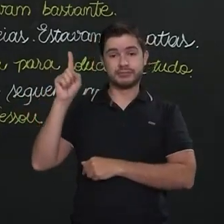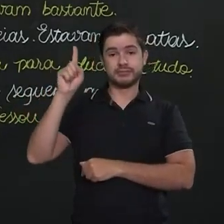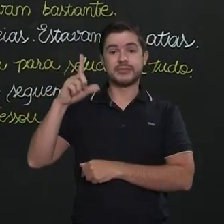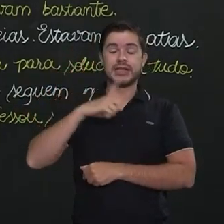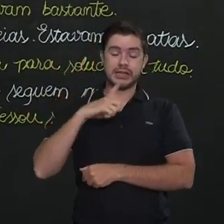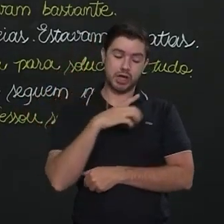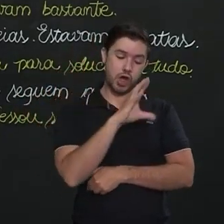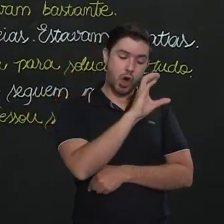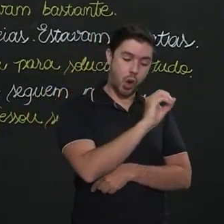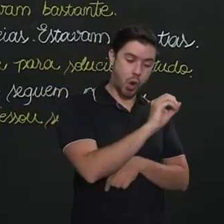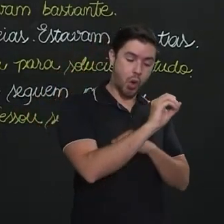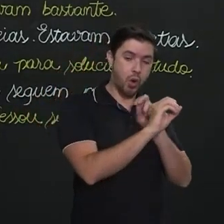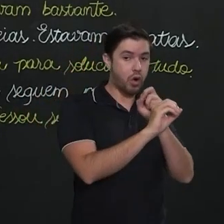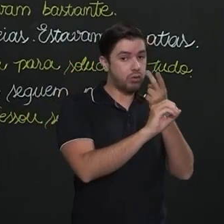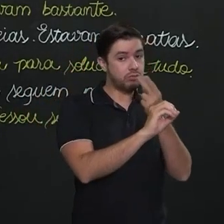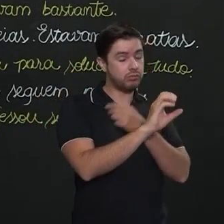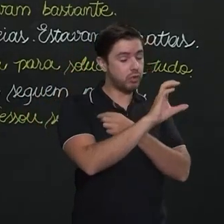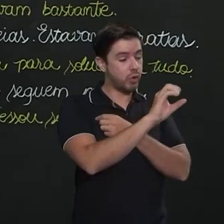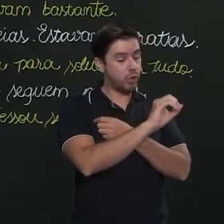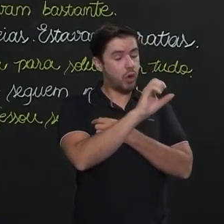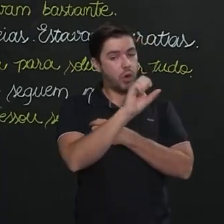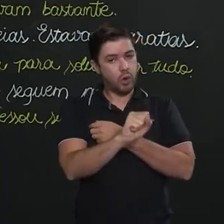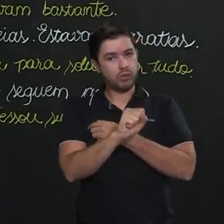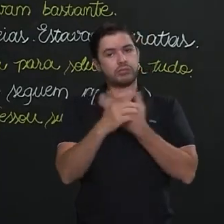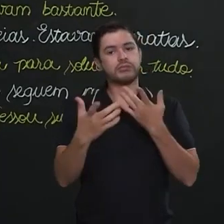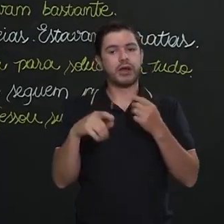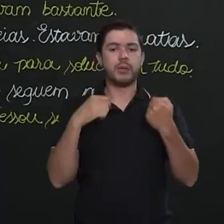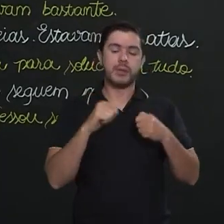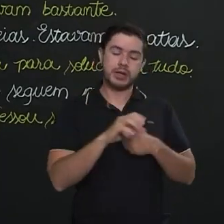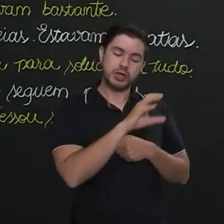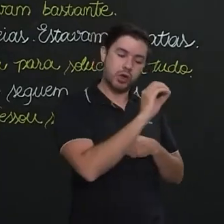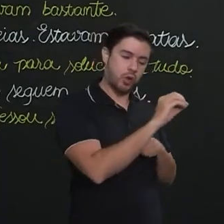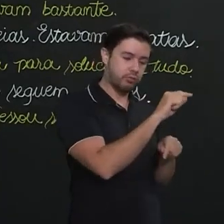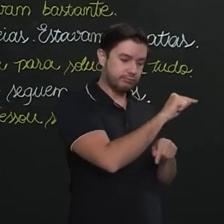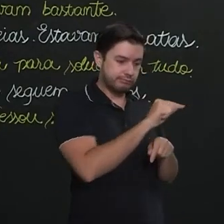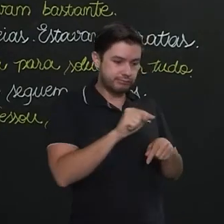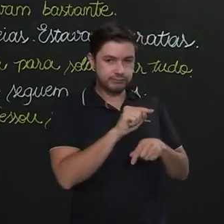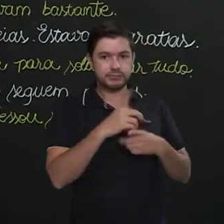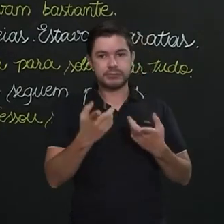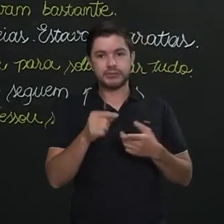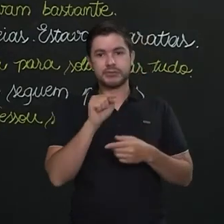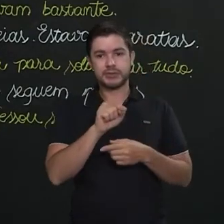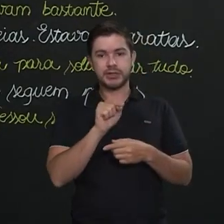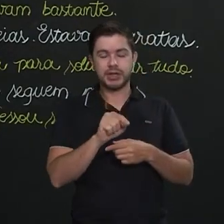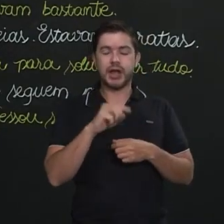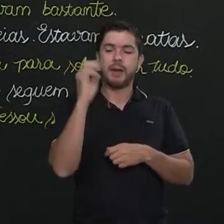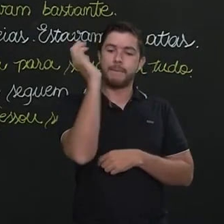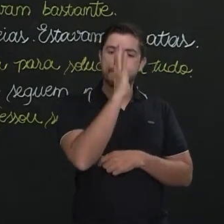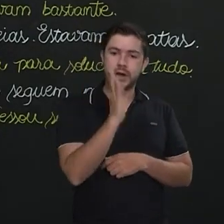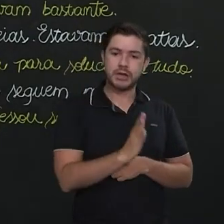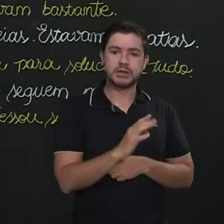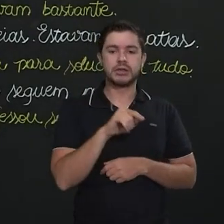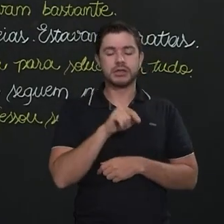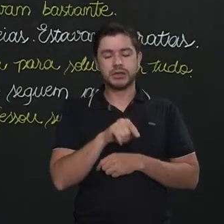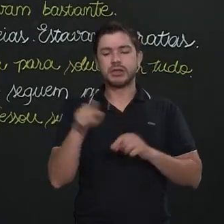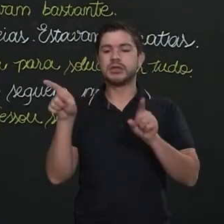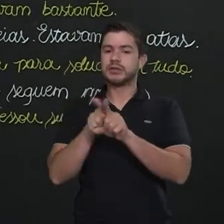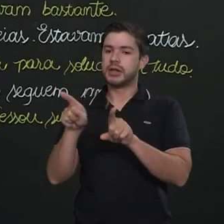jogador, eu tenho que marcar no primeiro elemento e no segundo, o jogador brasileiro e o